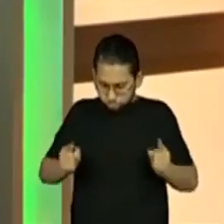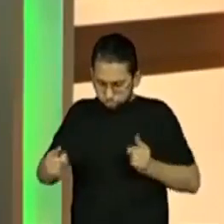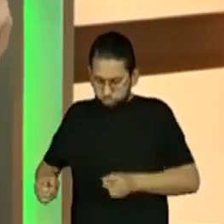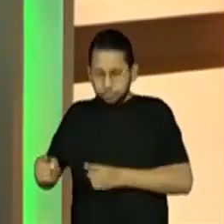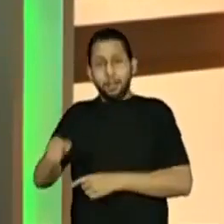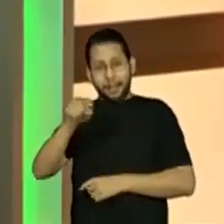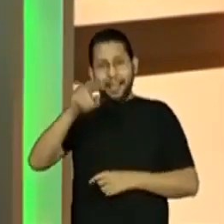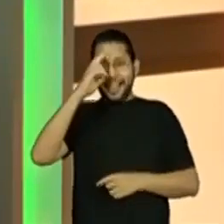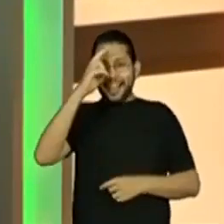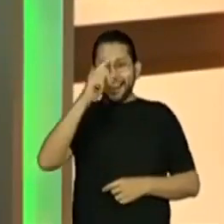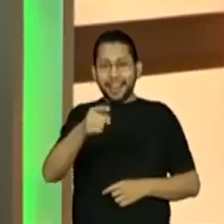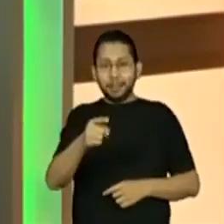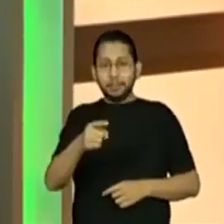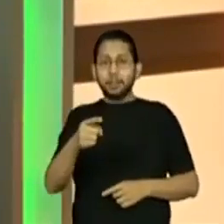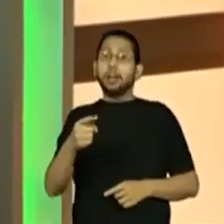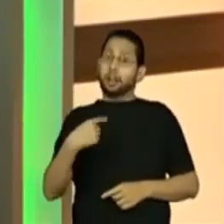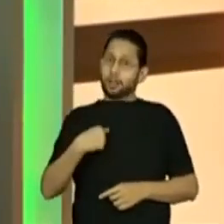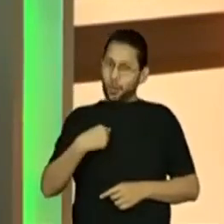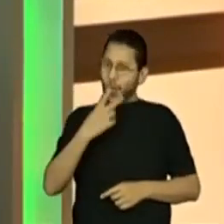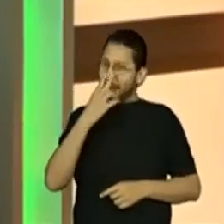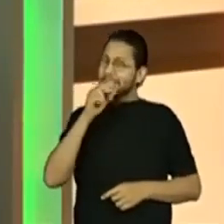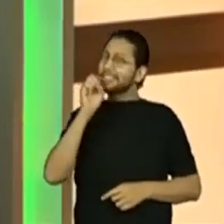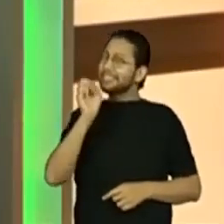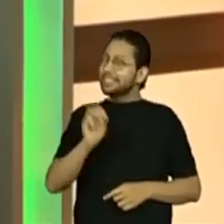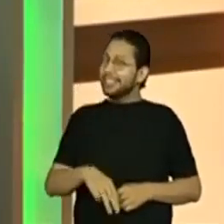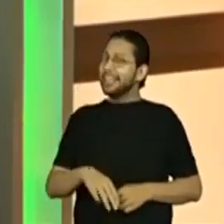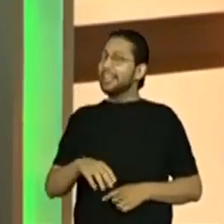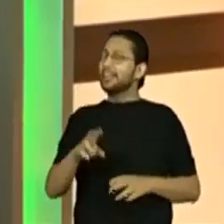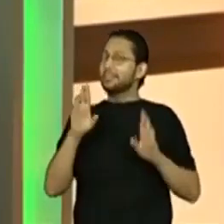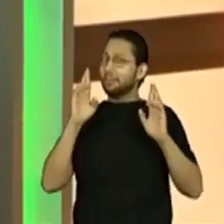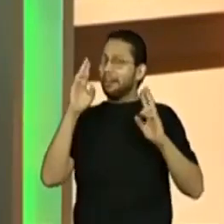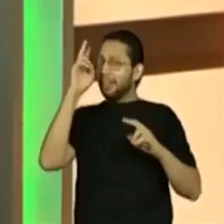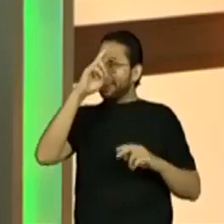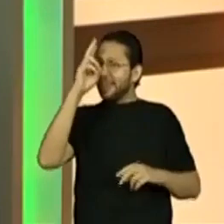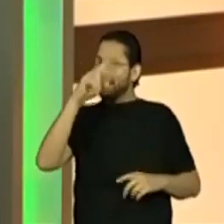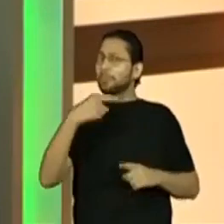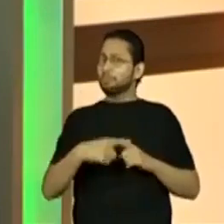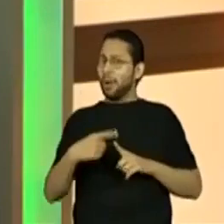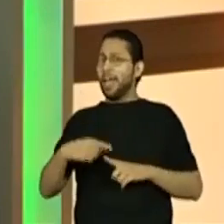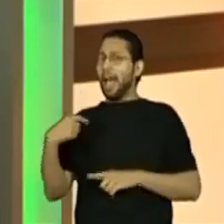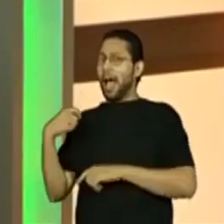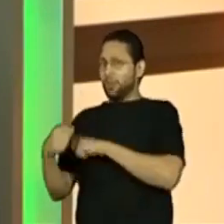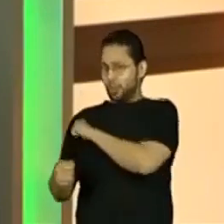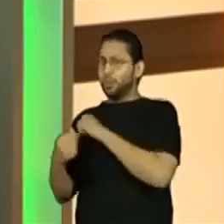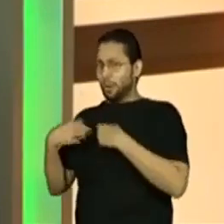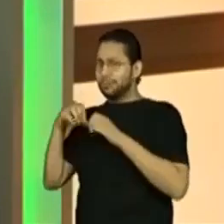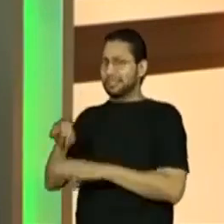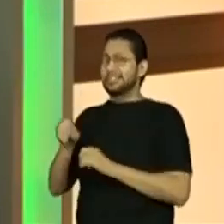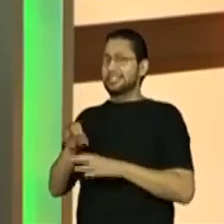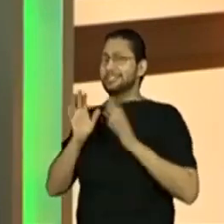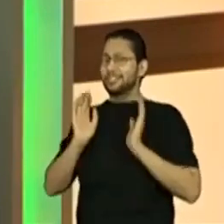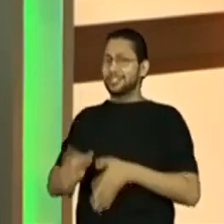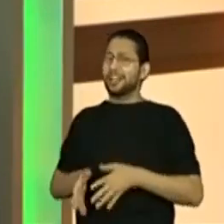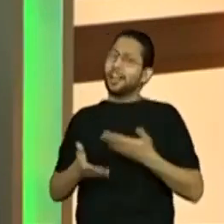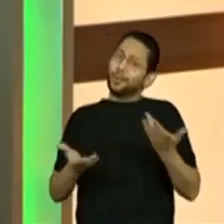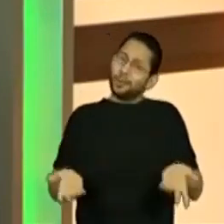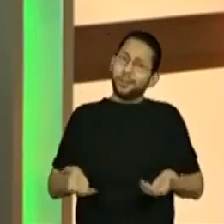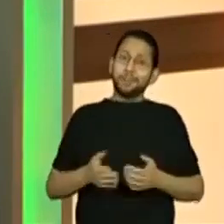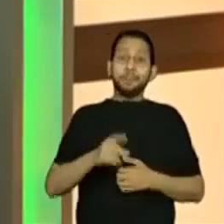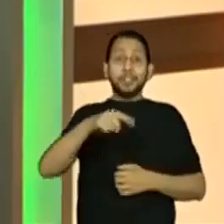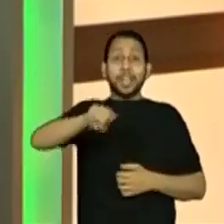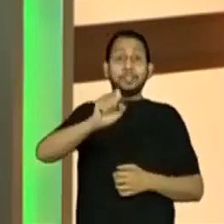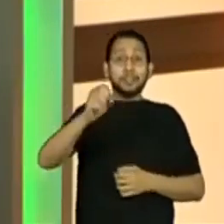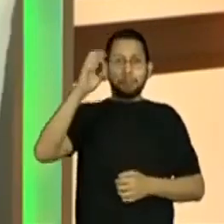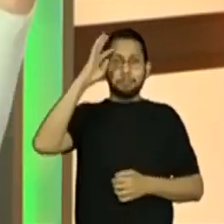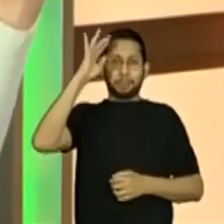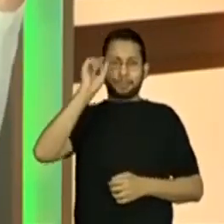gente lembra porque a gente fez com os nossos alunos, né? Exatamente. Espero que vocês lembrem também. Nós queríamos que vocês pensassem um pouquinho sobre isso.